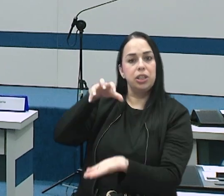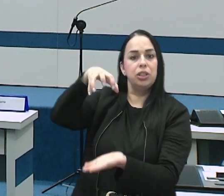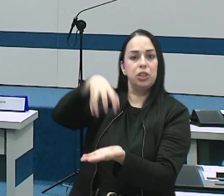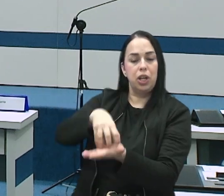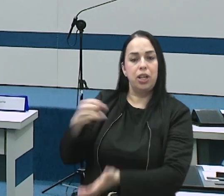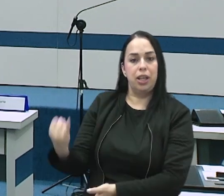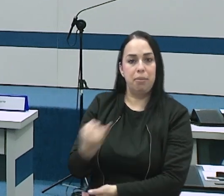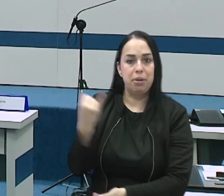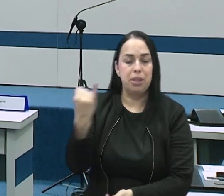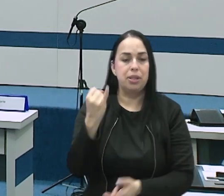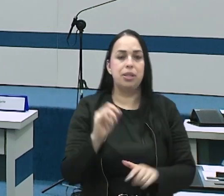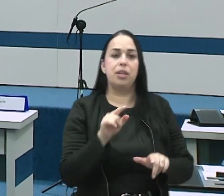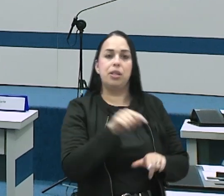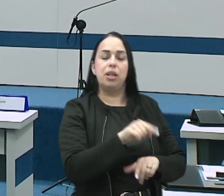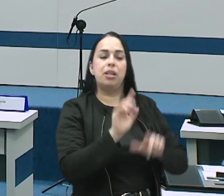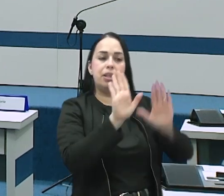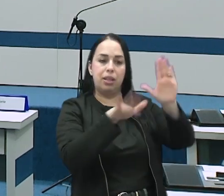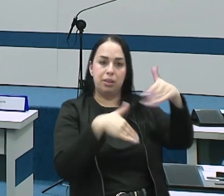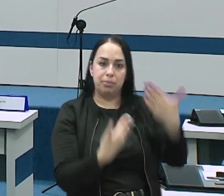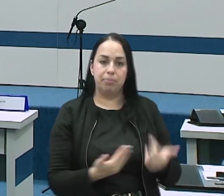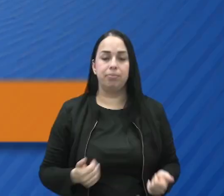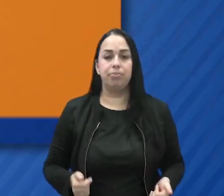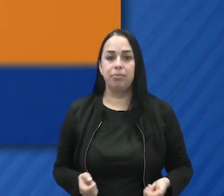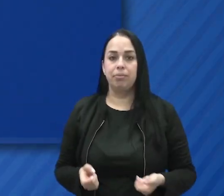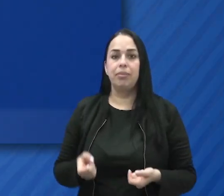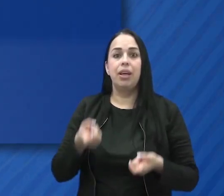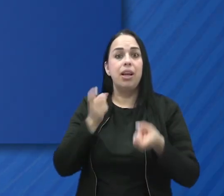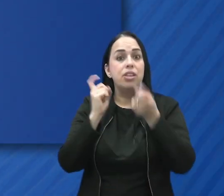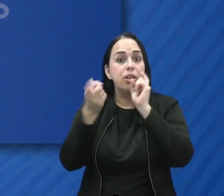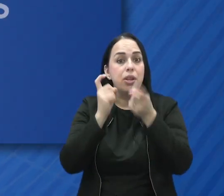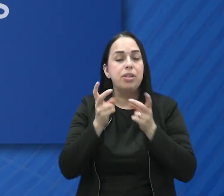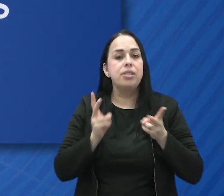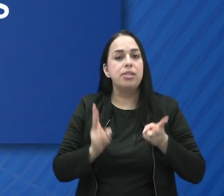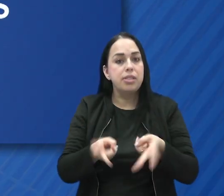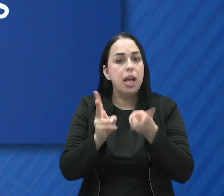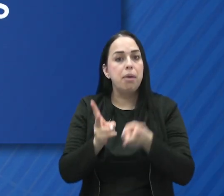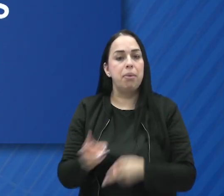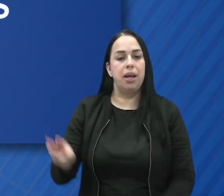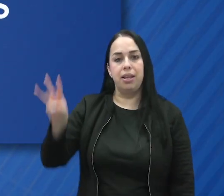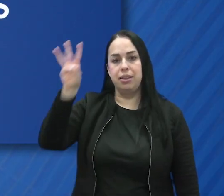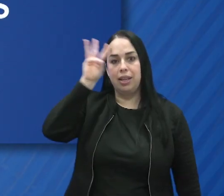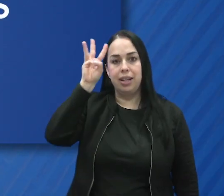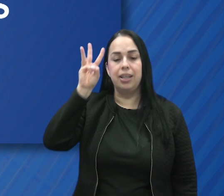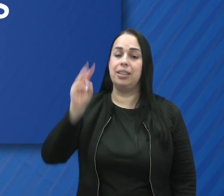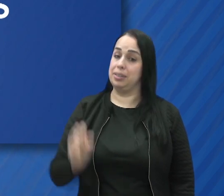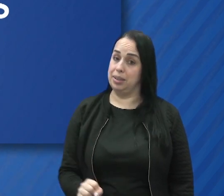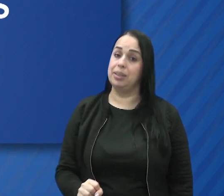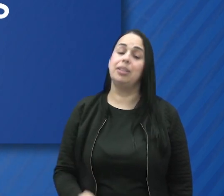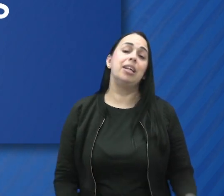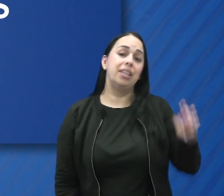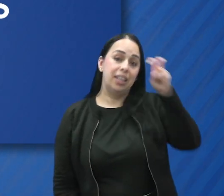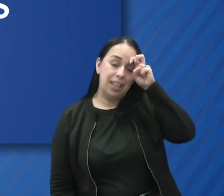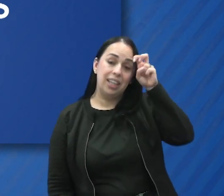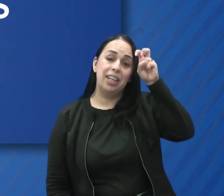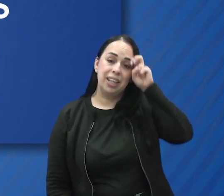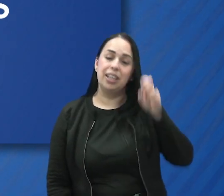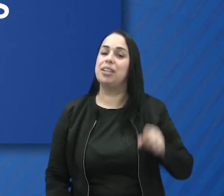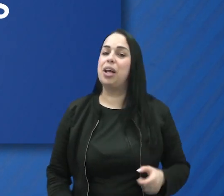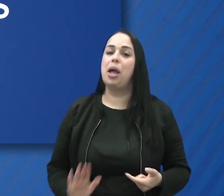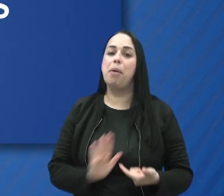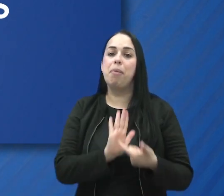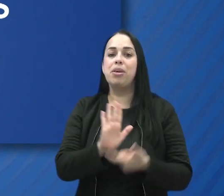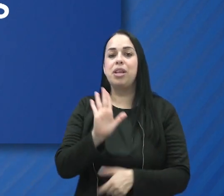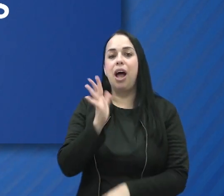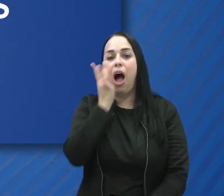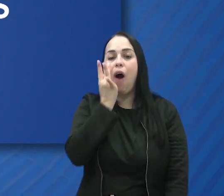utilidade pública e concessão de honrarias. As sessões da Câmara são realizadas todas as terças e quintas,